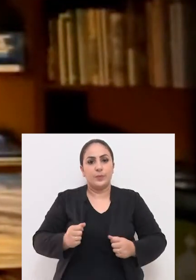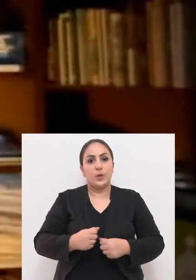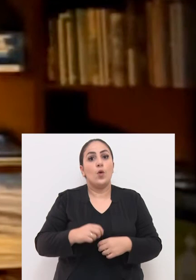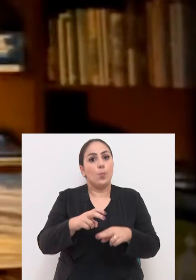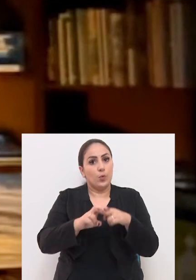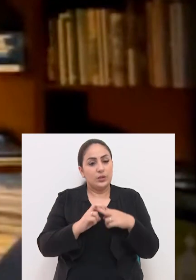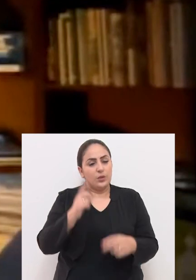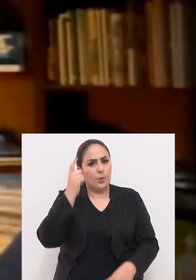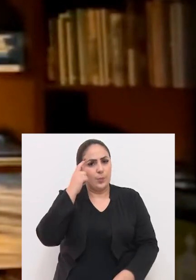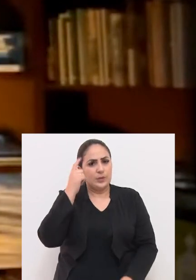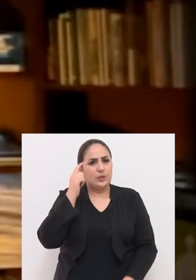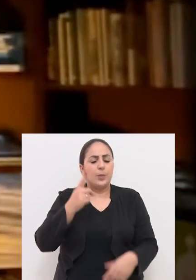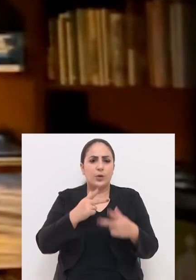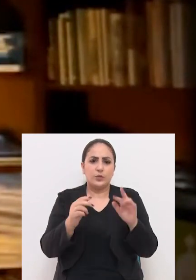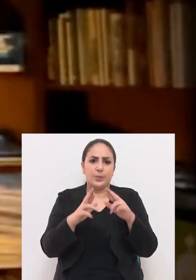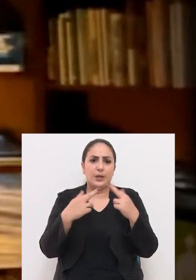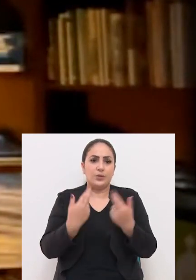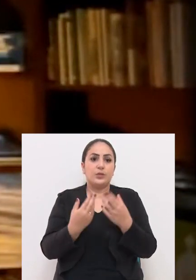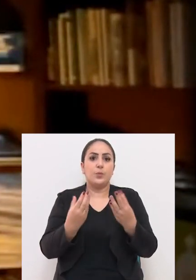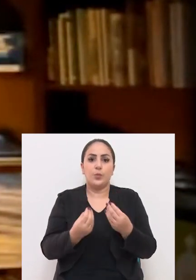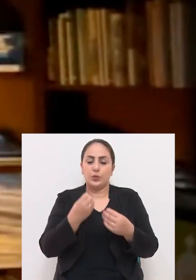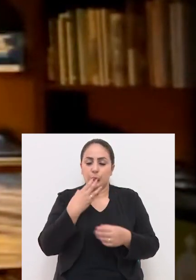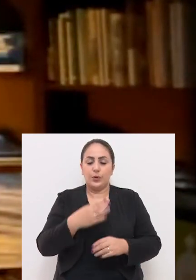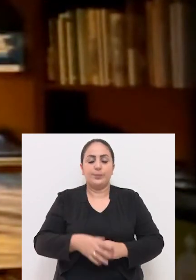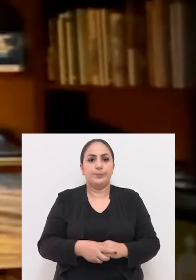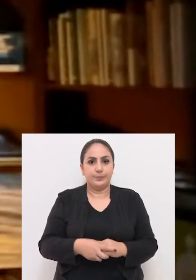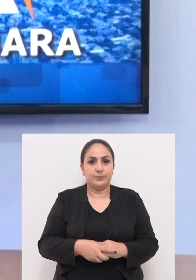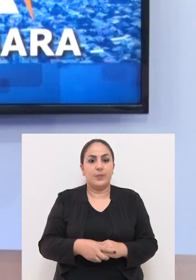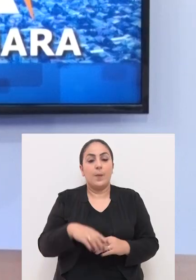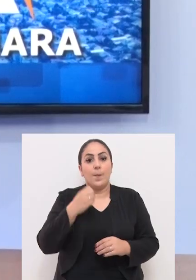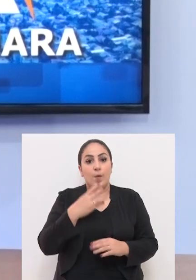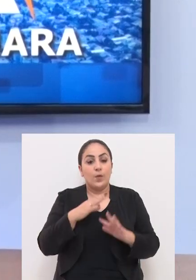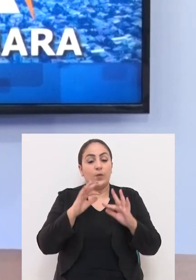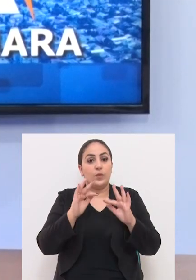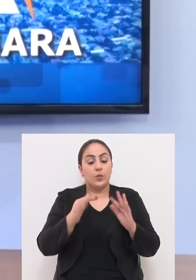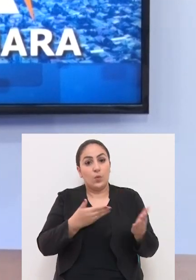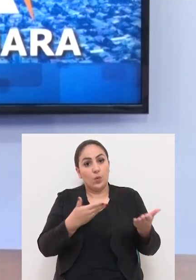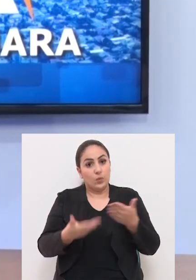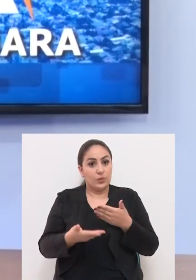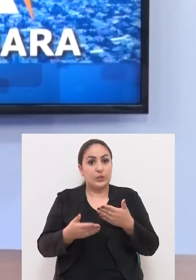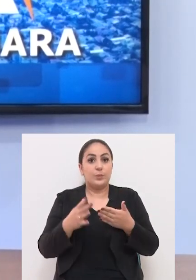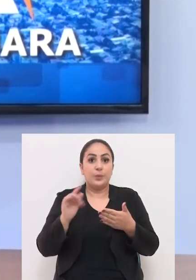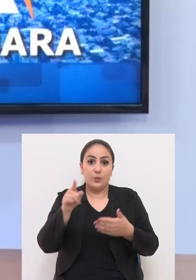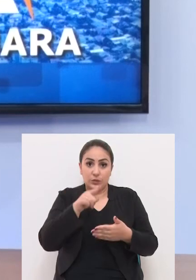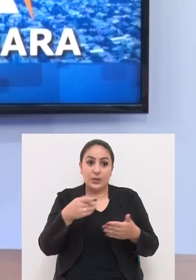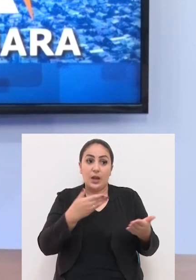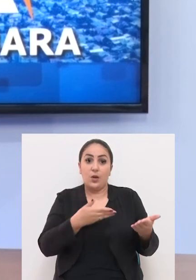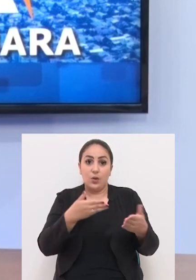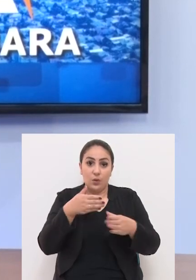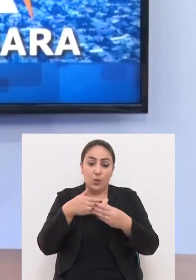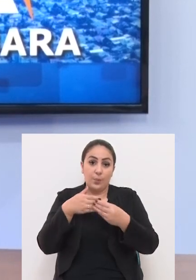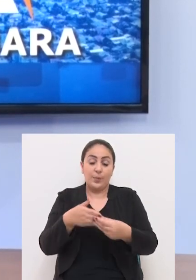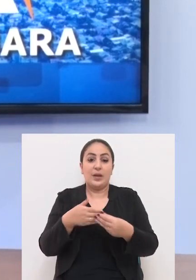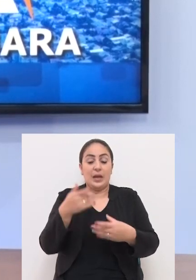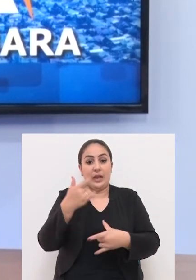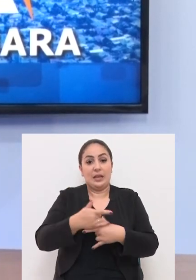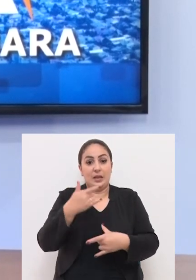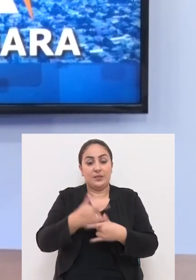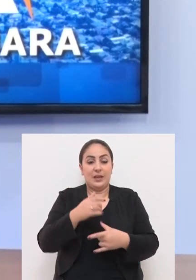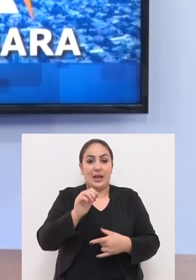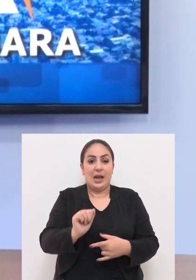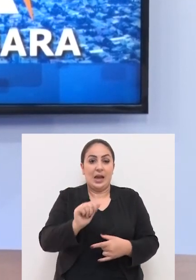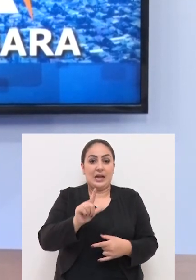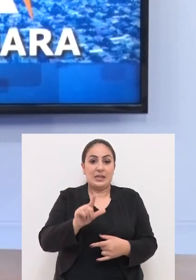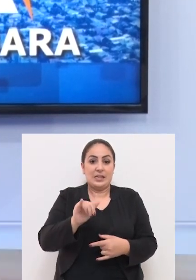judiciário. Então eu penso que vai ser uma reunião bastante rica. Então fica o convite para que você acompanhe a